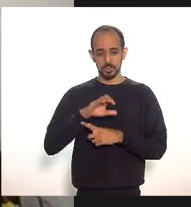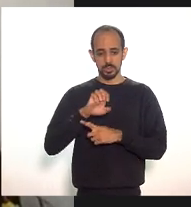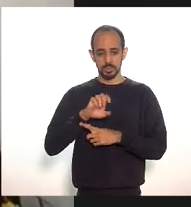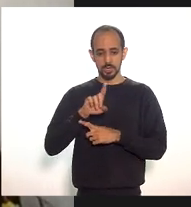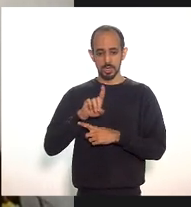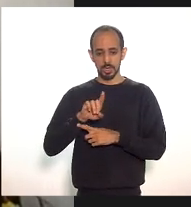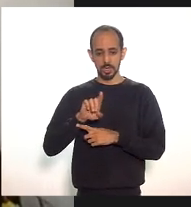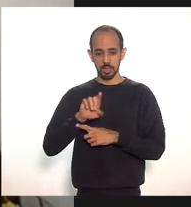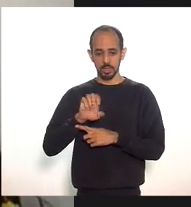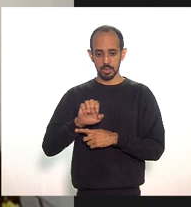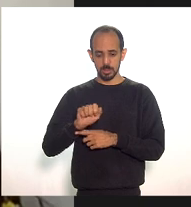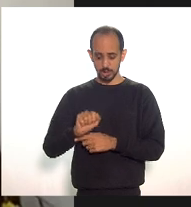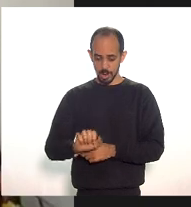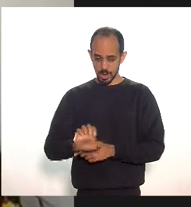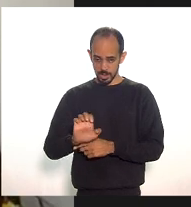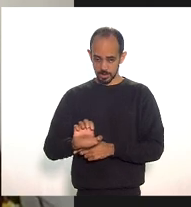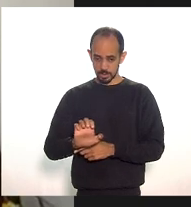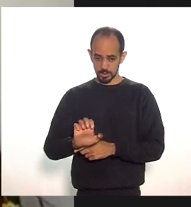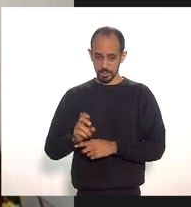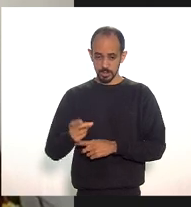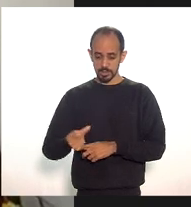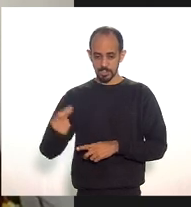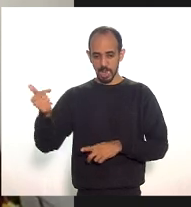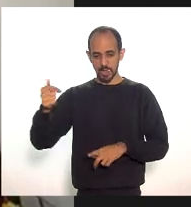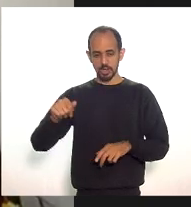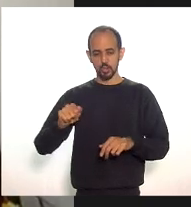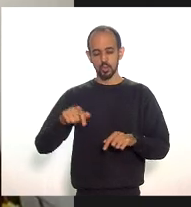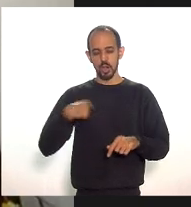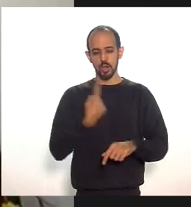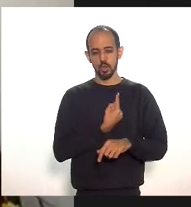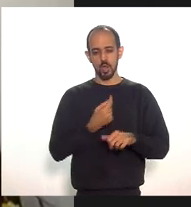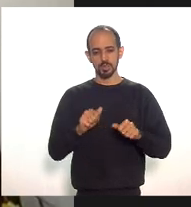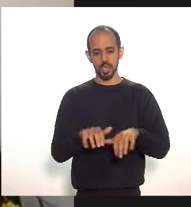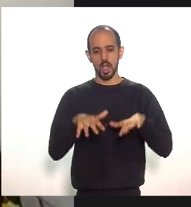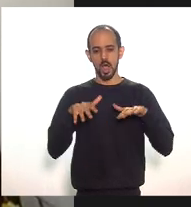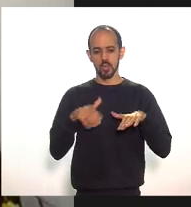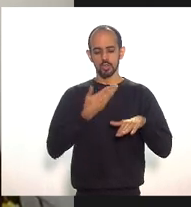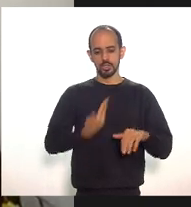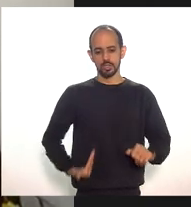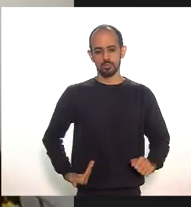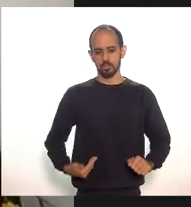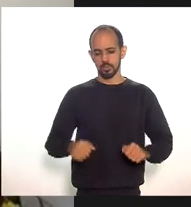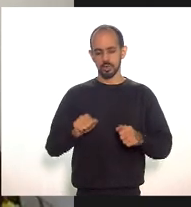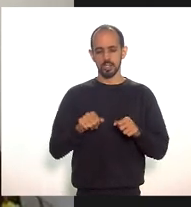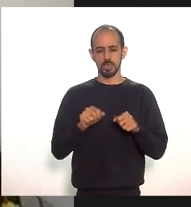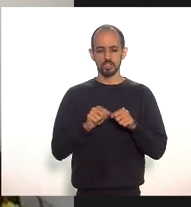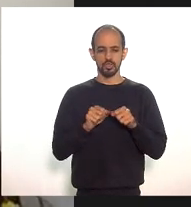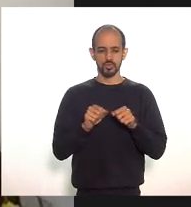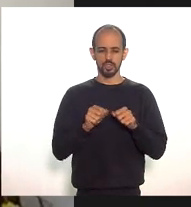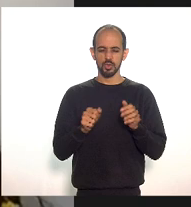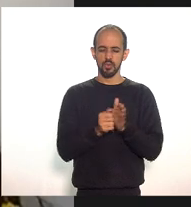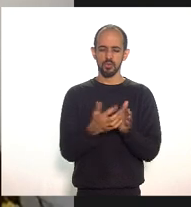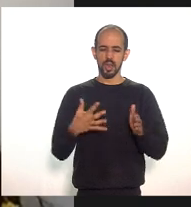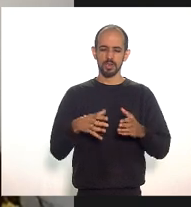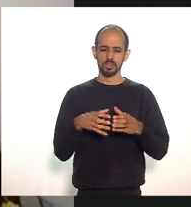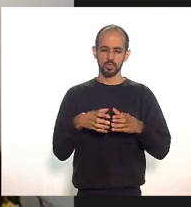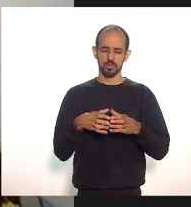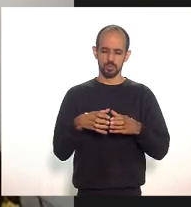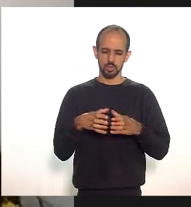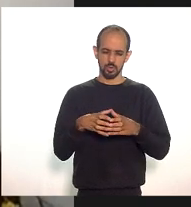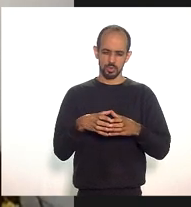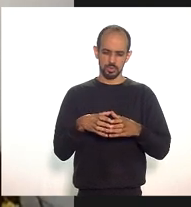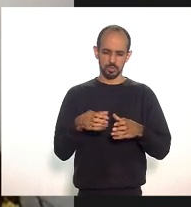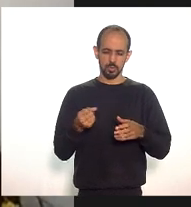correndo da nossa audiência pública que a gente fez com várias comissões dessa casa quando a gente corta o broto é